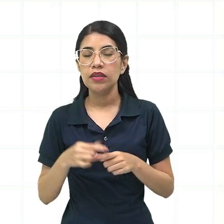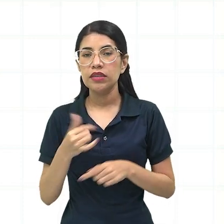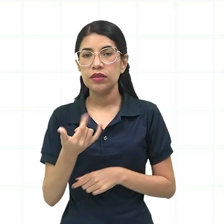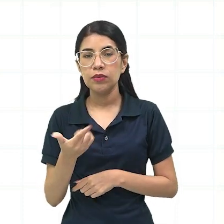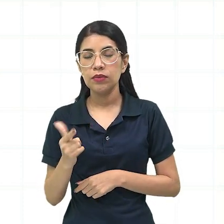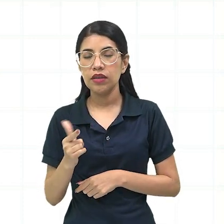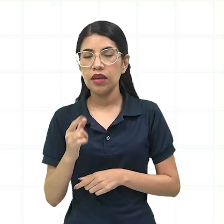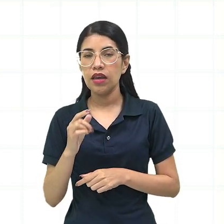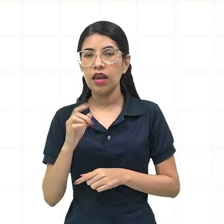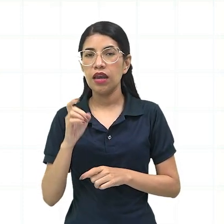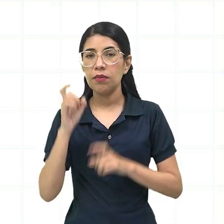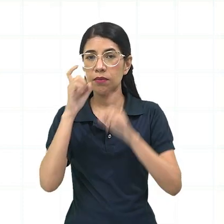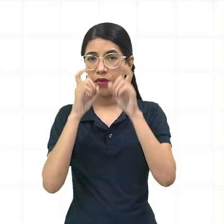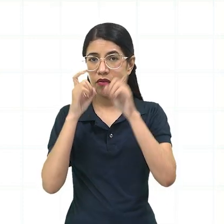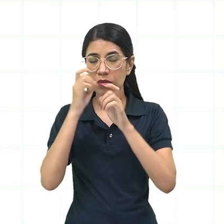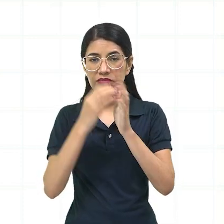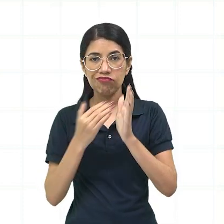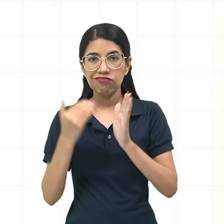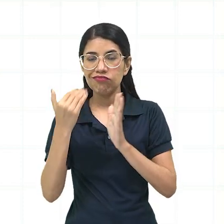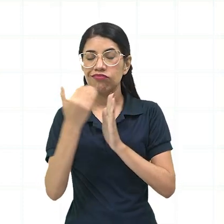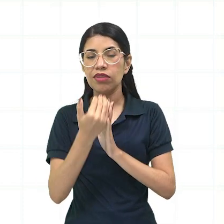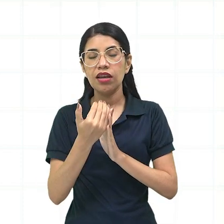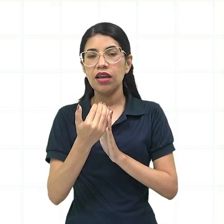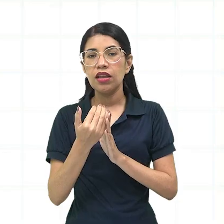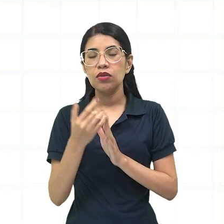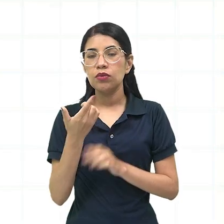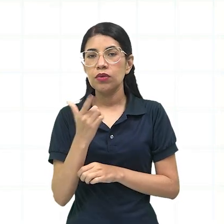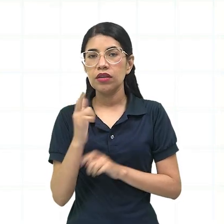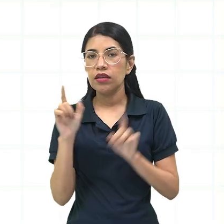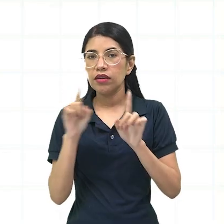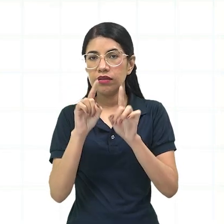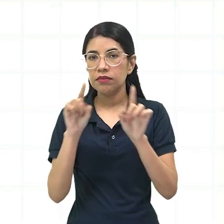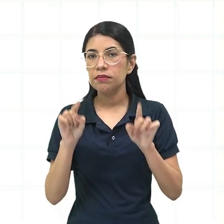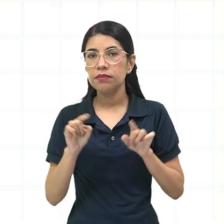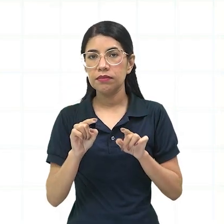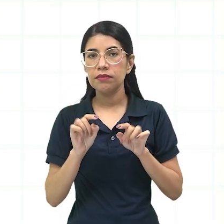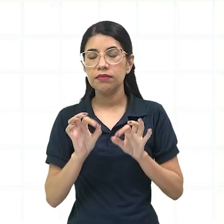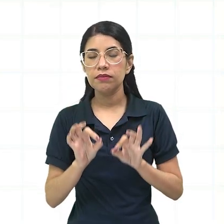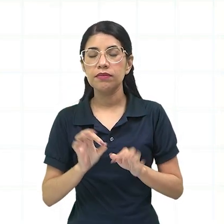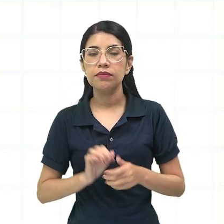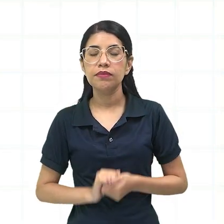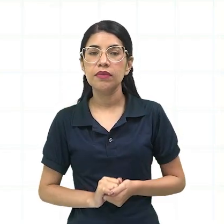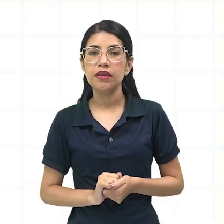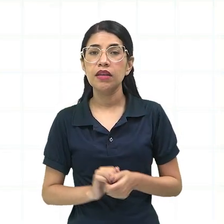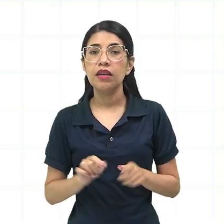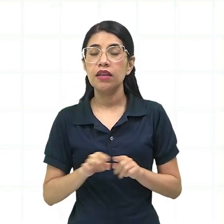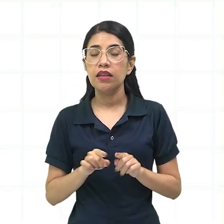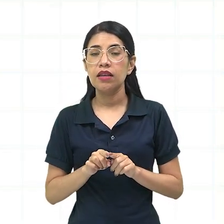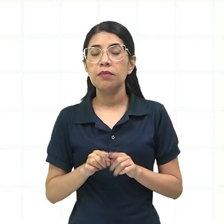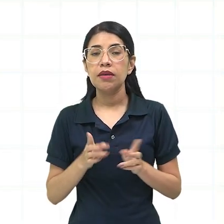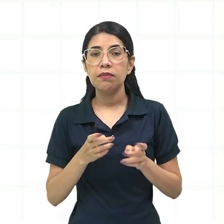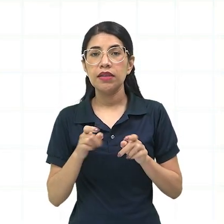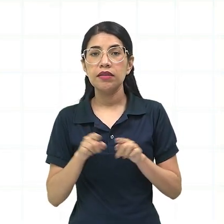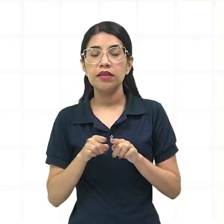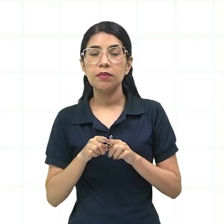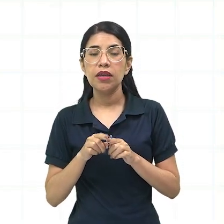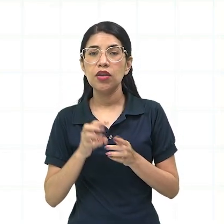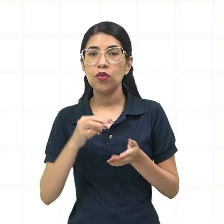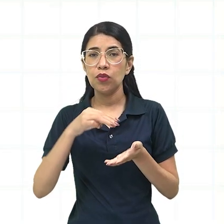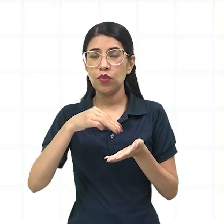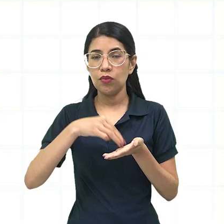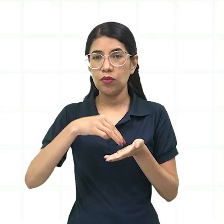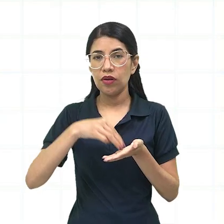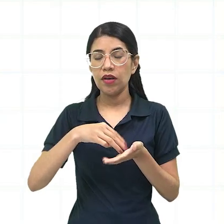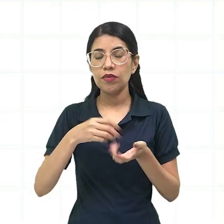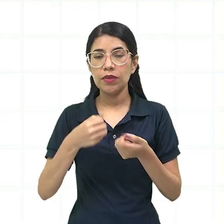fosse exagerado, talvez nem estaria aqui entre parênteses. E em seguida a gente consegue perceber que o garfo ele